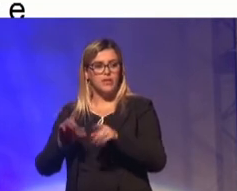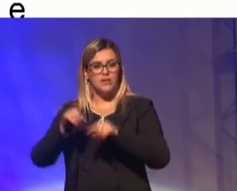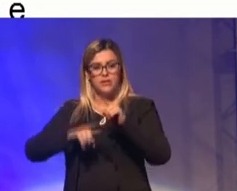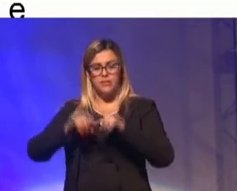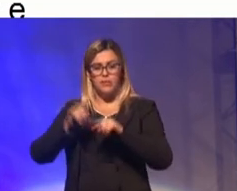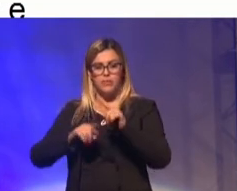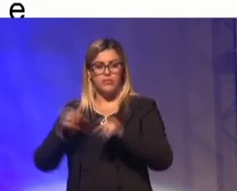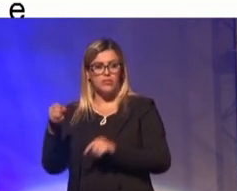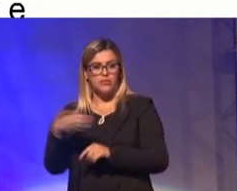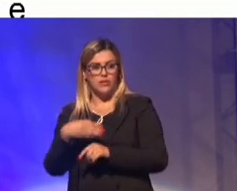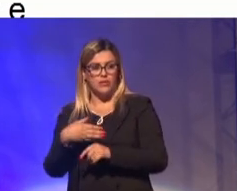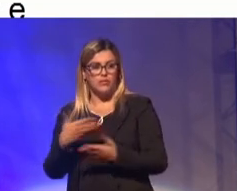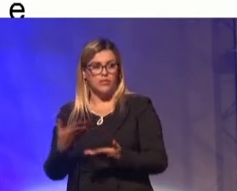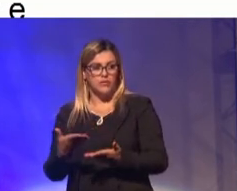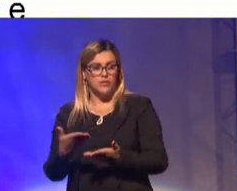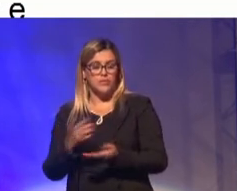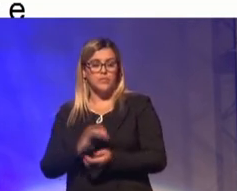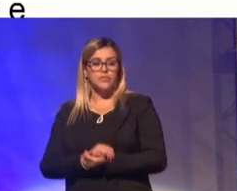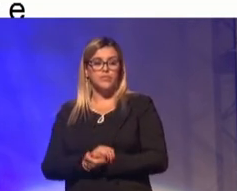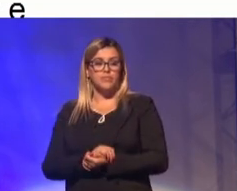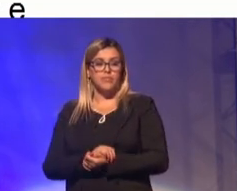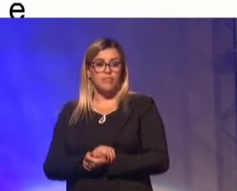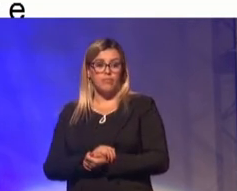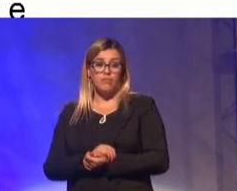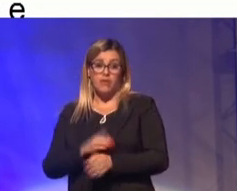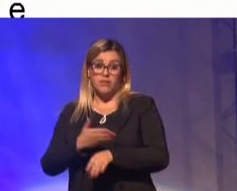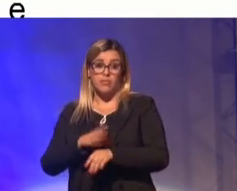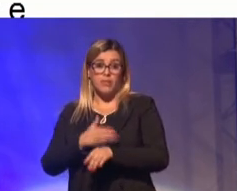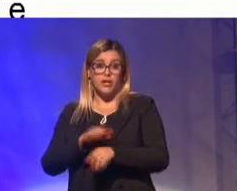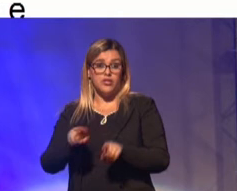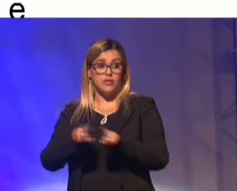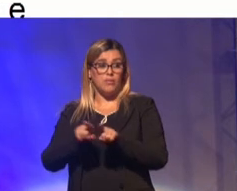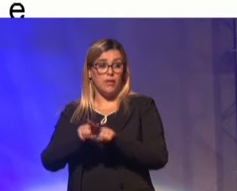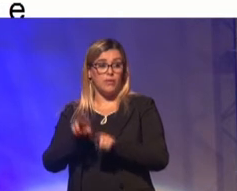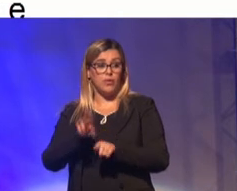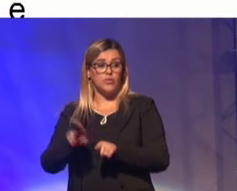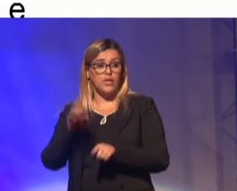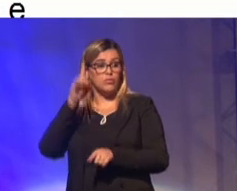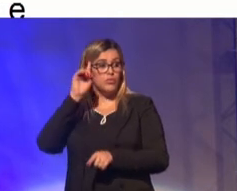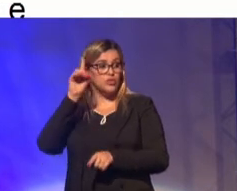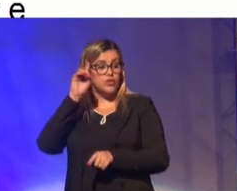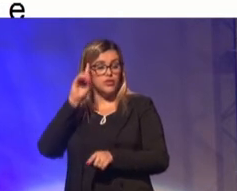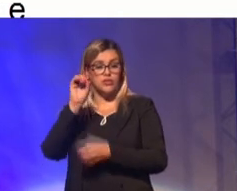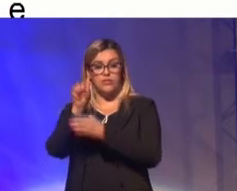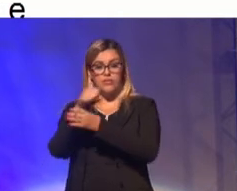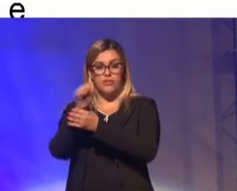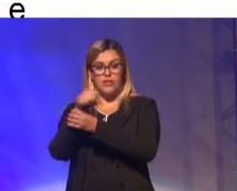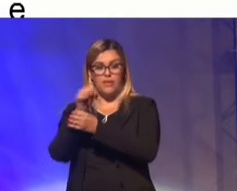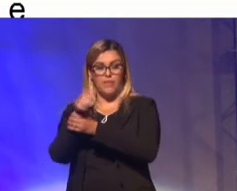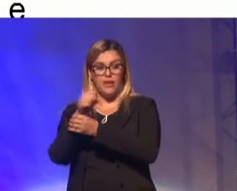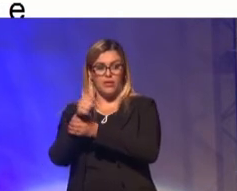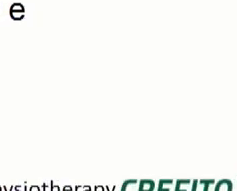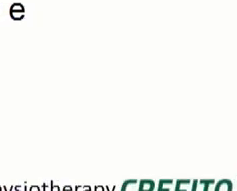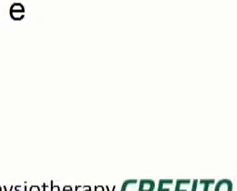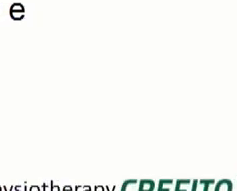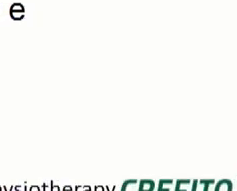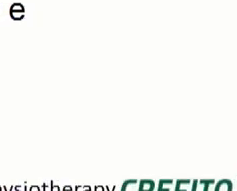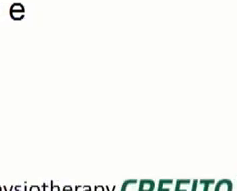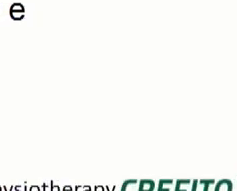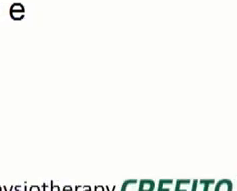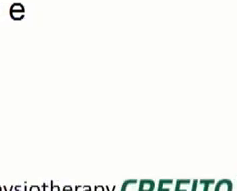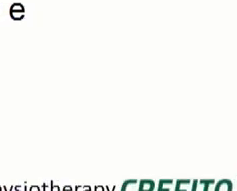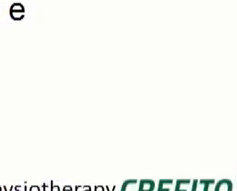de equipamentos, agentes eletrofísicos, na prática do fisioterapeuta. Então, esse primeiro estudo, que foi publicado em